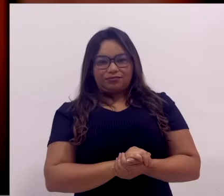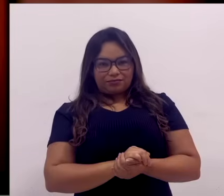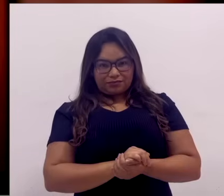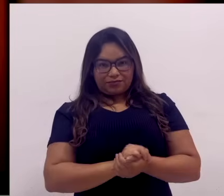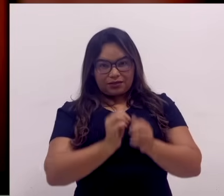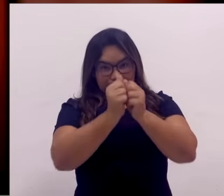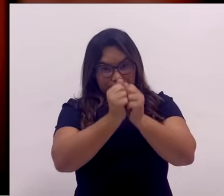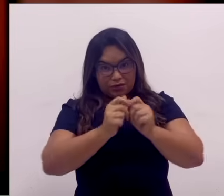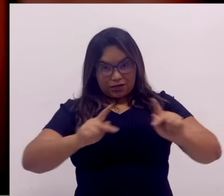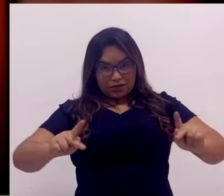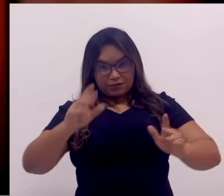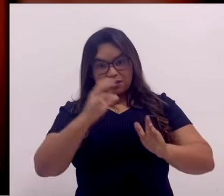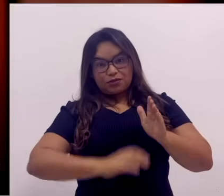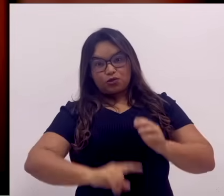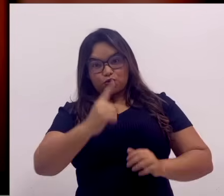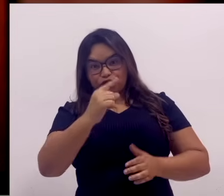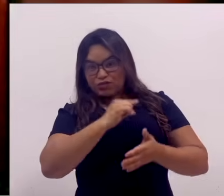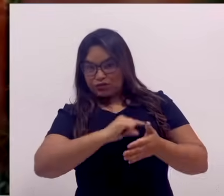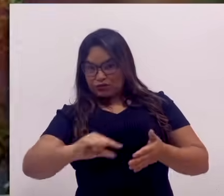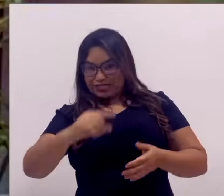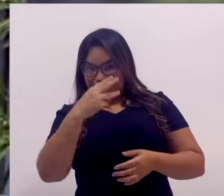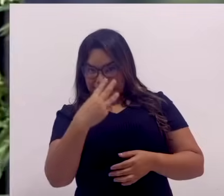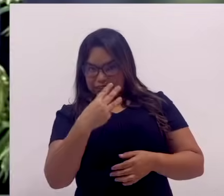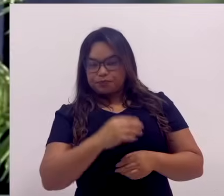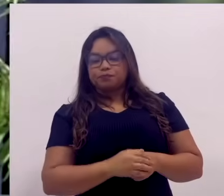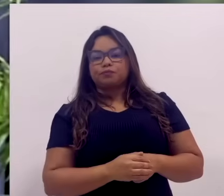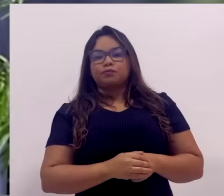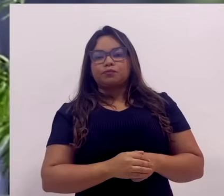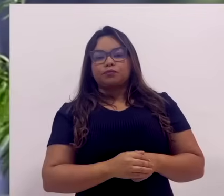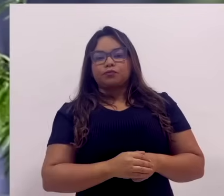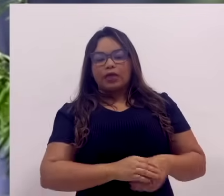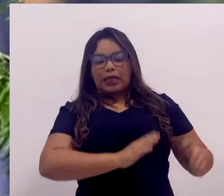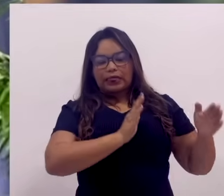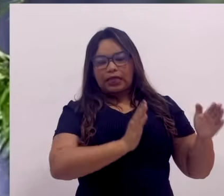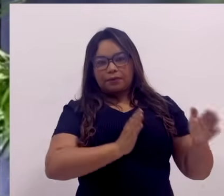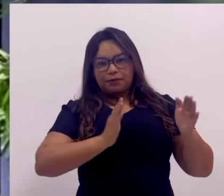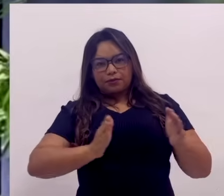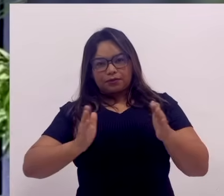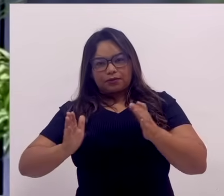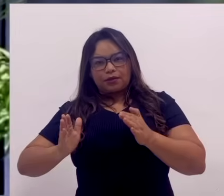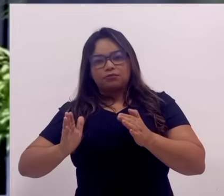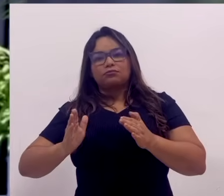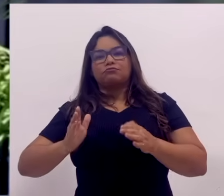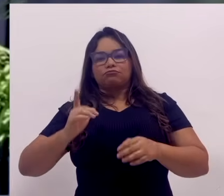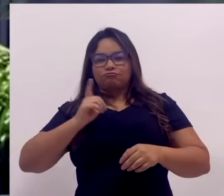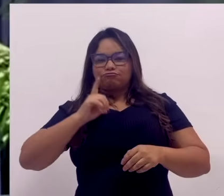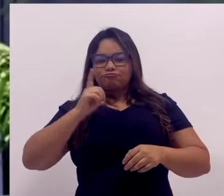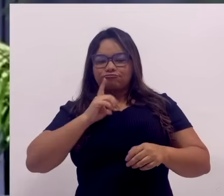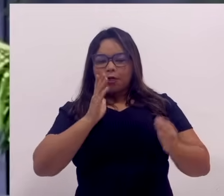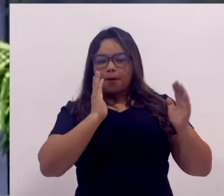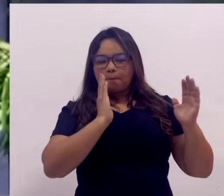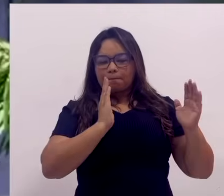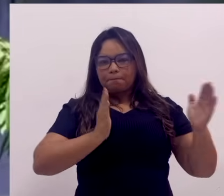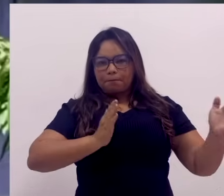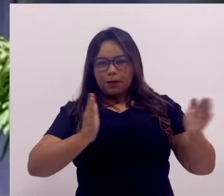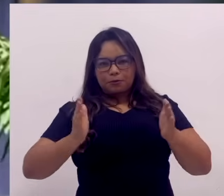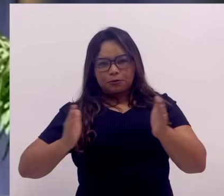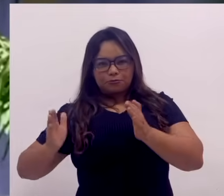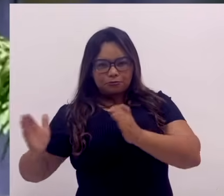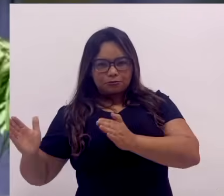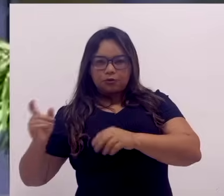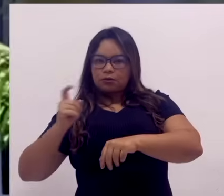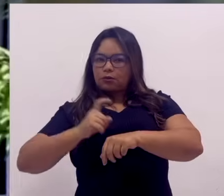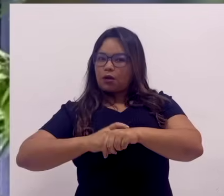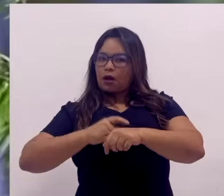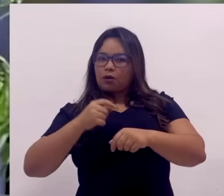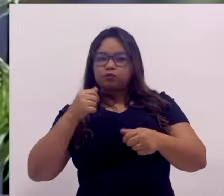próximo. Apocalipse 1:3. Em cada período da história há um tempo presente. O tempo